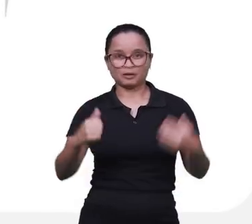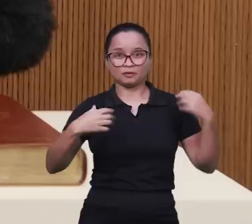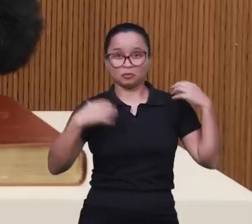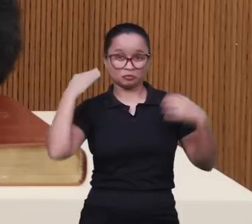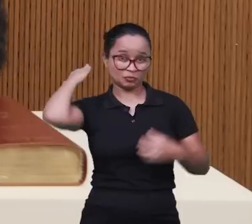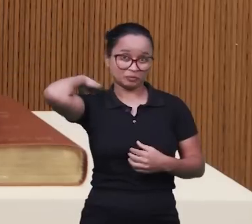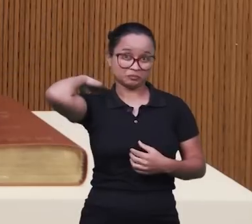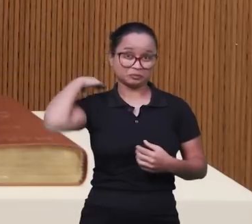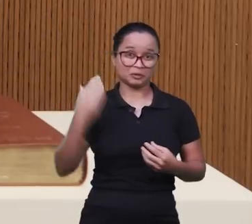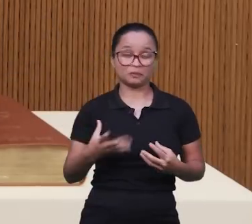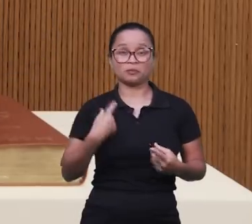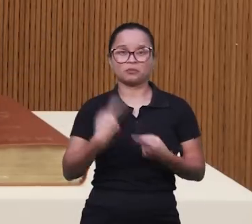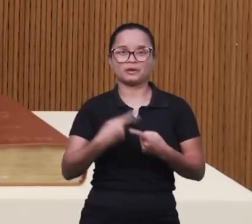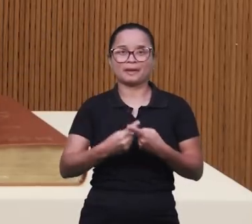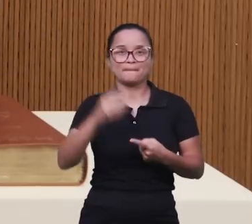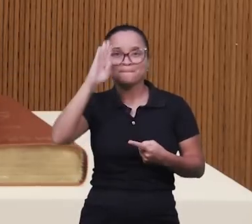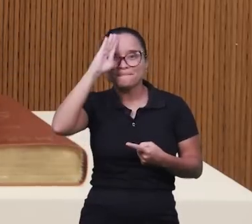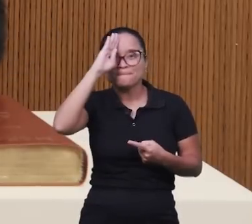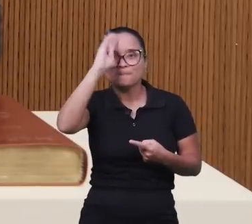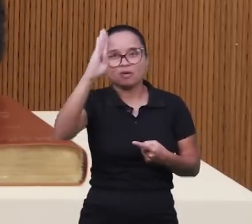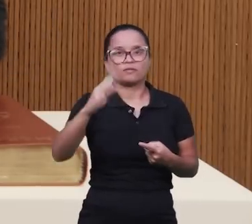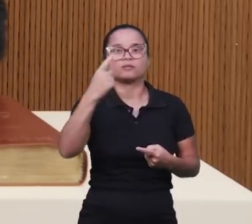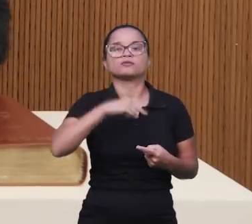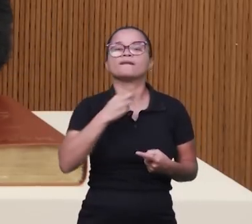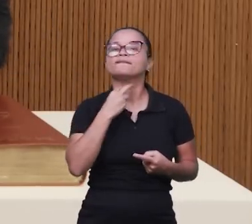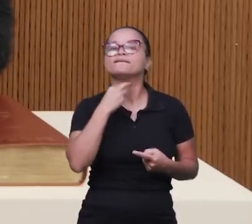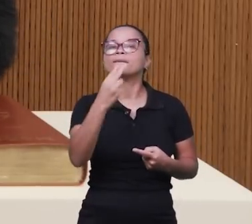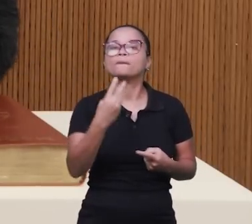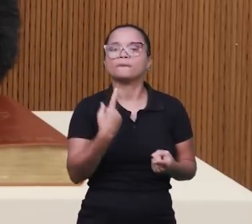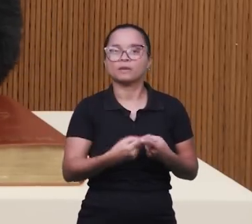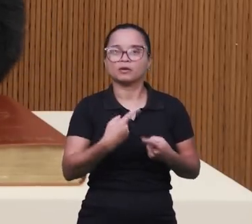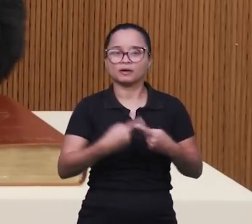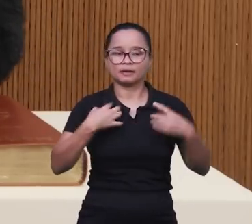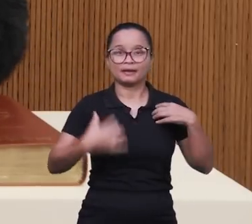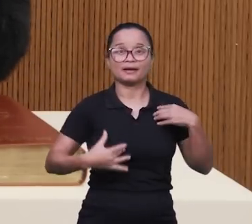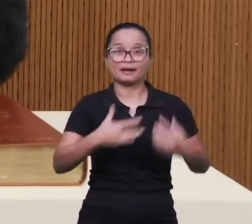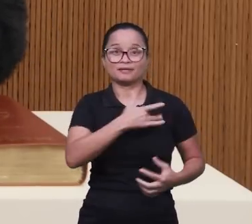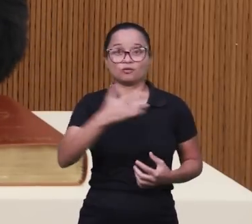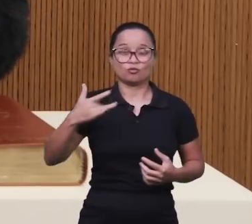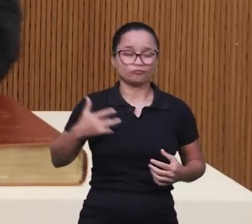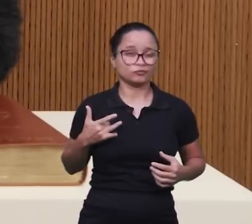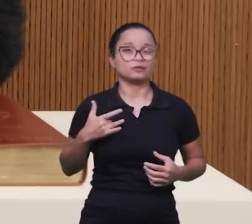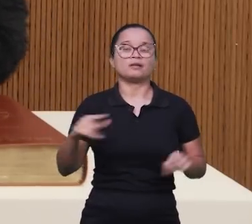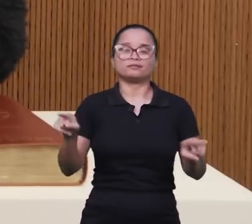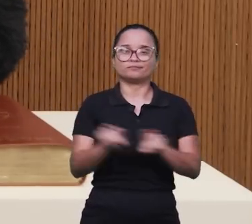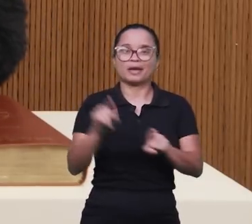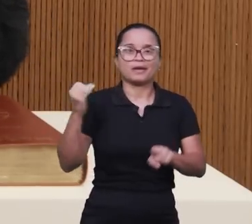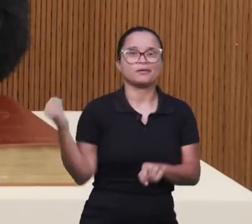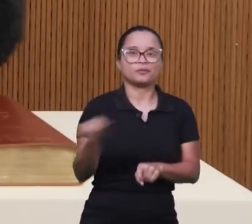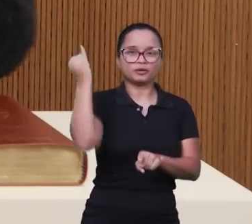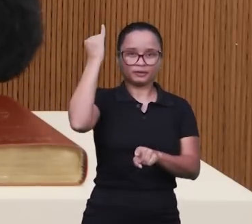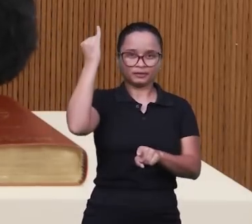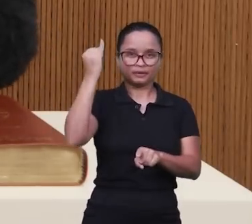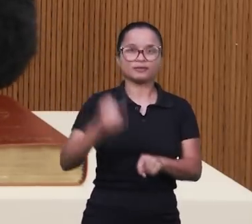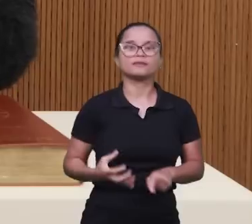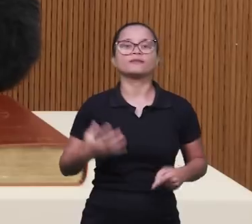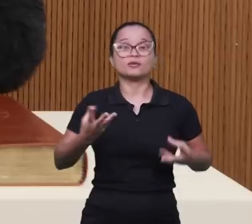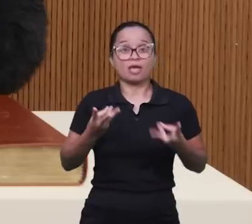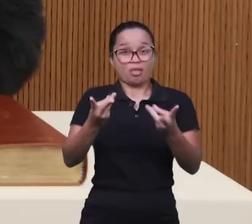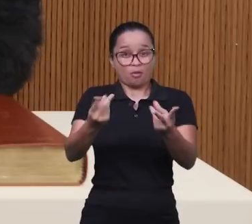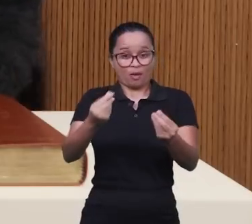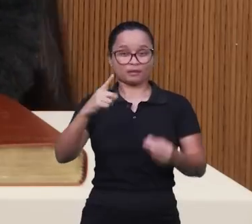vocal. E a qualidade, ou seja, a saúde desses órgãos também são de extrema importância para que você tenha uma